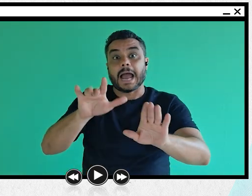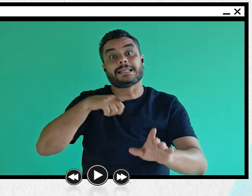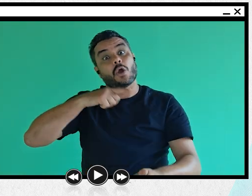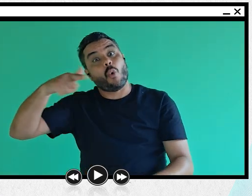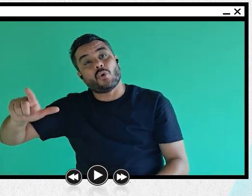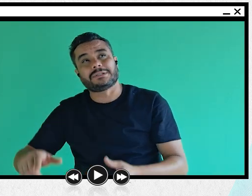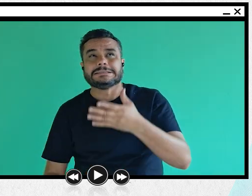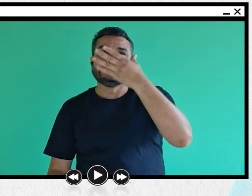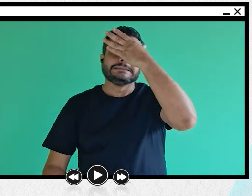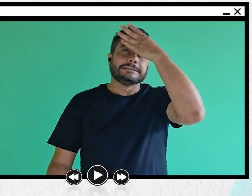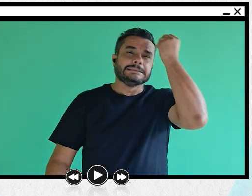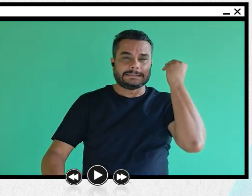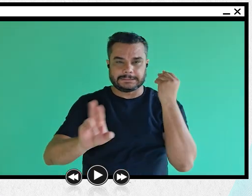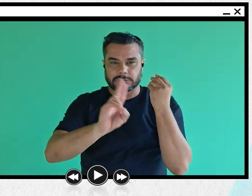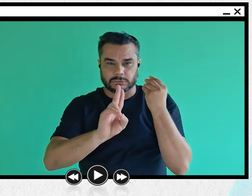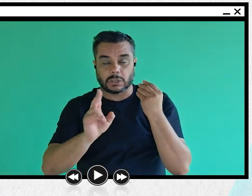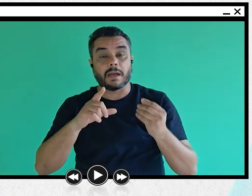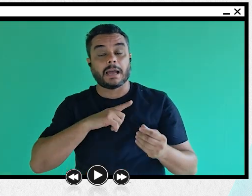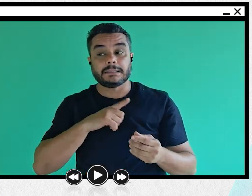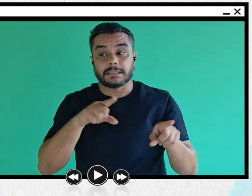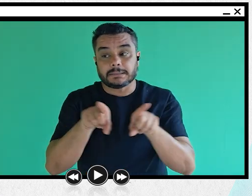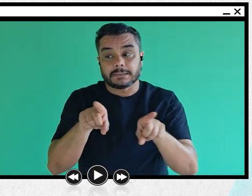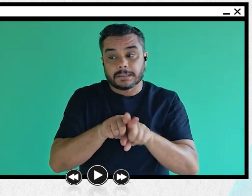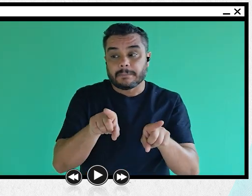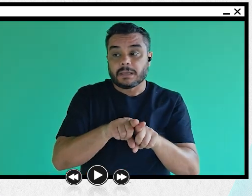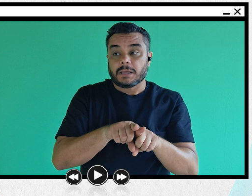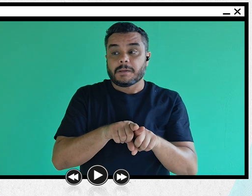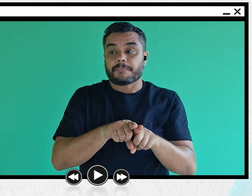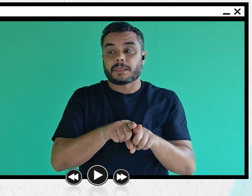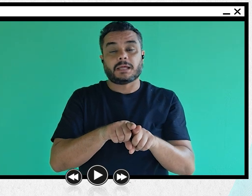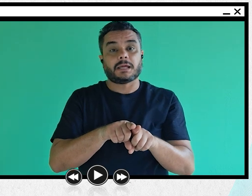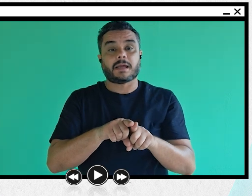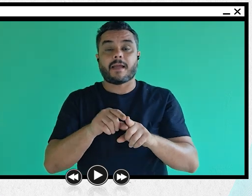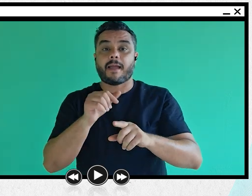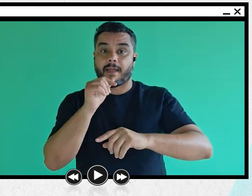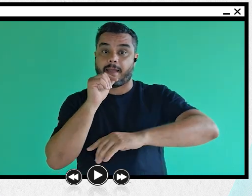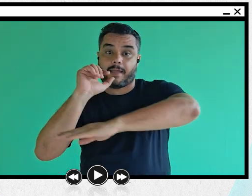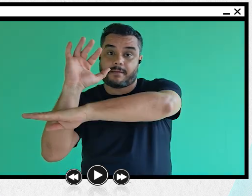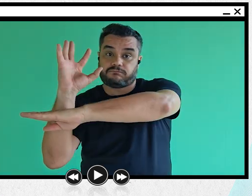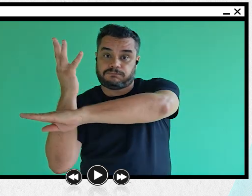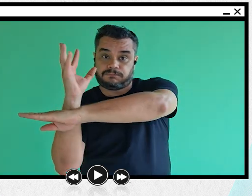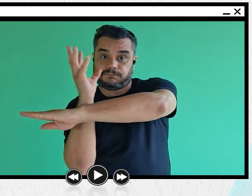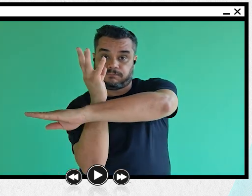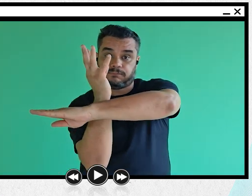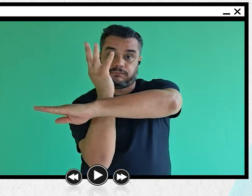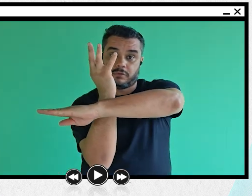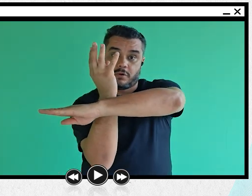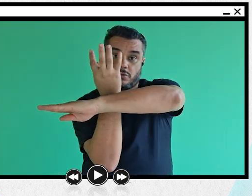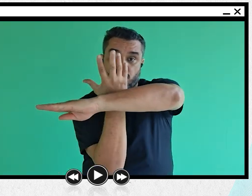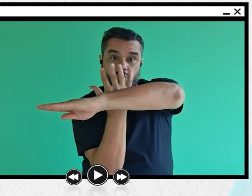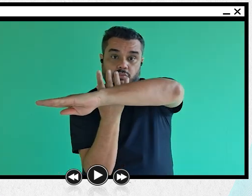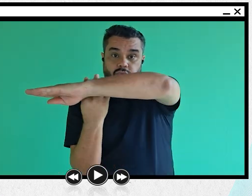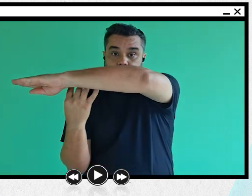tem macrófitas flutuantes e existem até as macrófitas submersas enraizadas. A gente